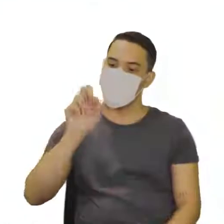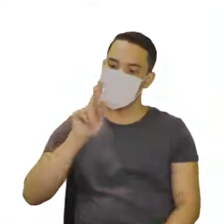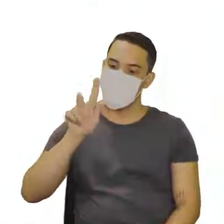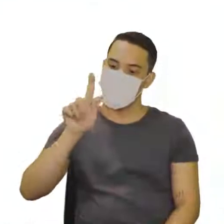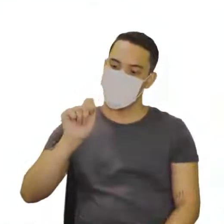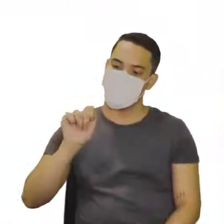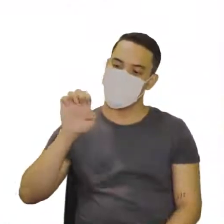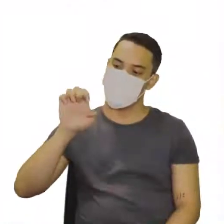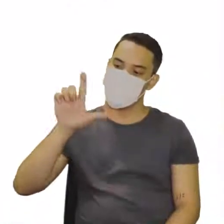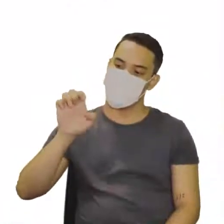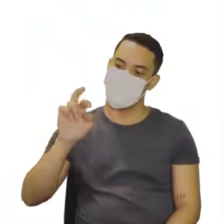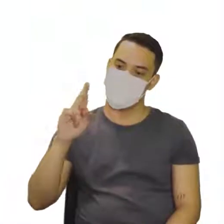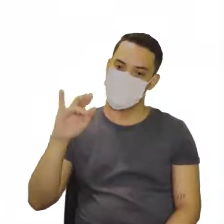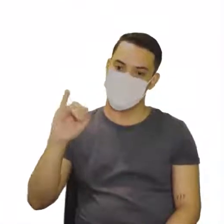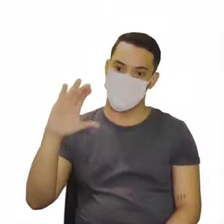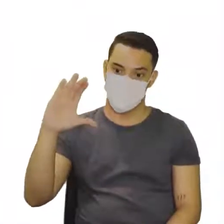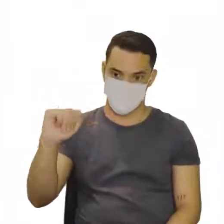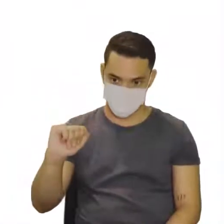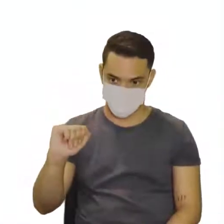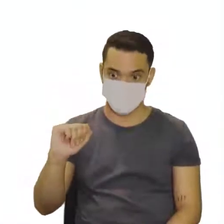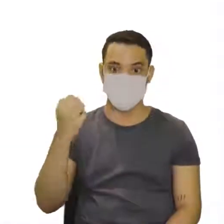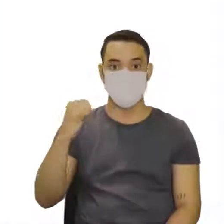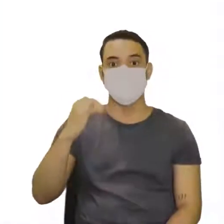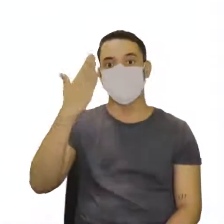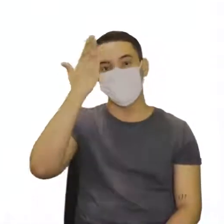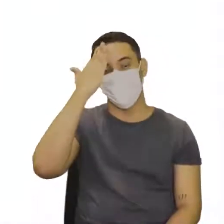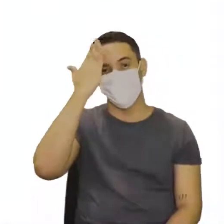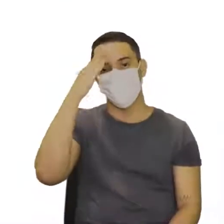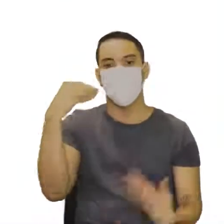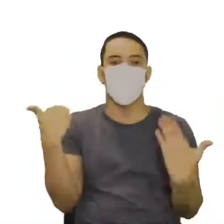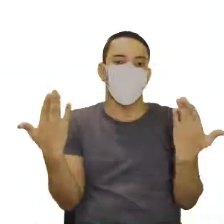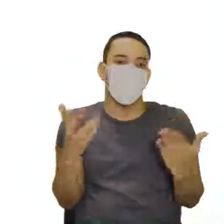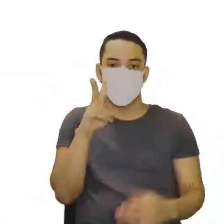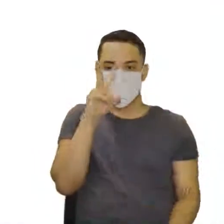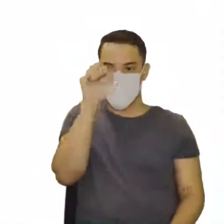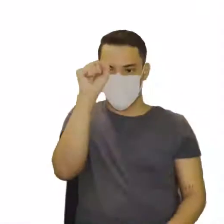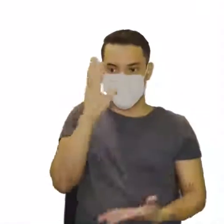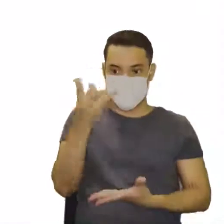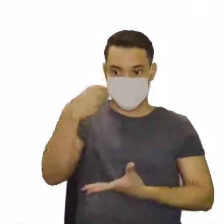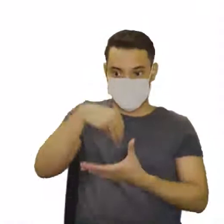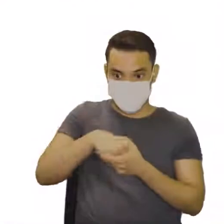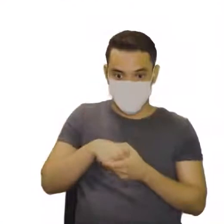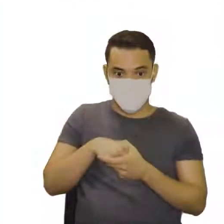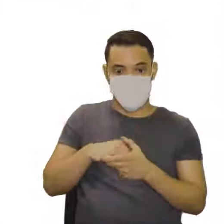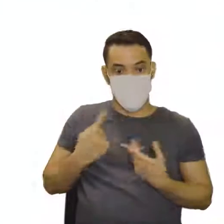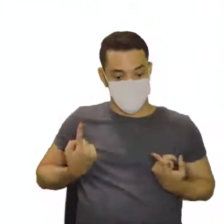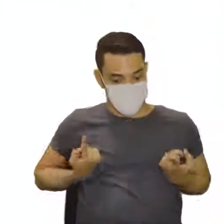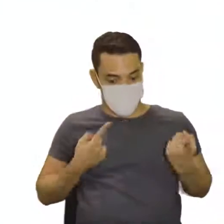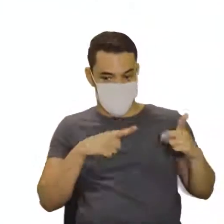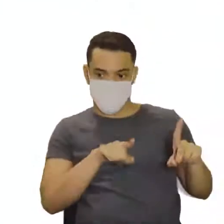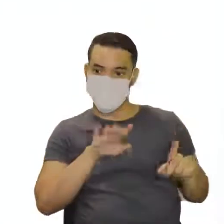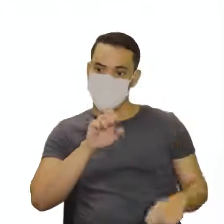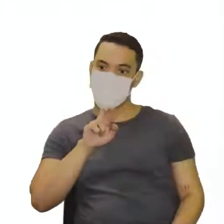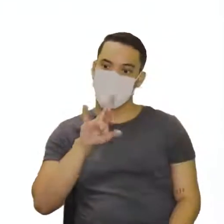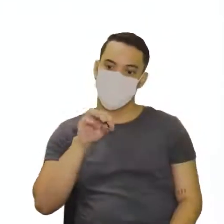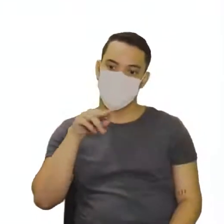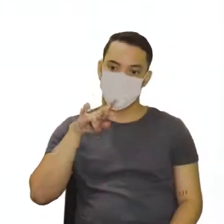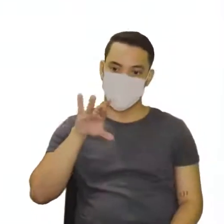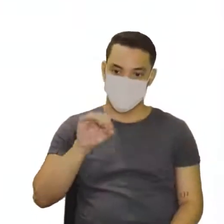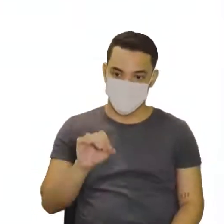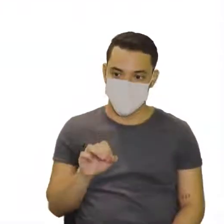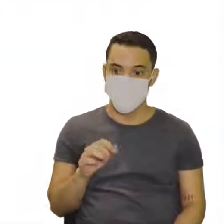né, pessoal? Então, se eu quero achar a força eletromotriz ou contra eletromotriz do